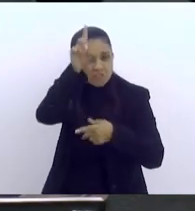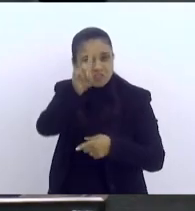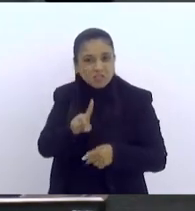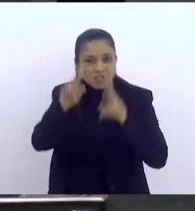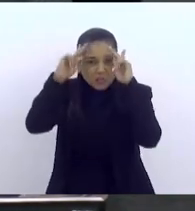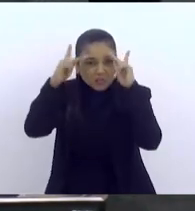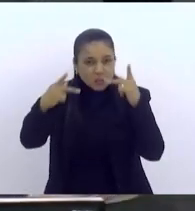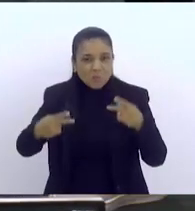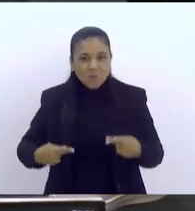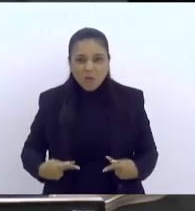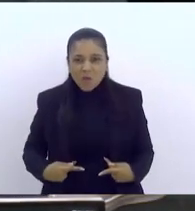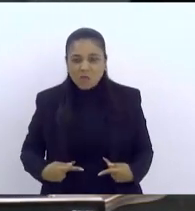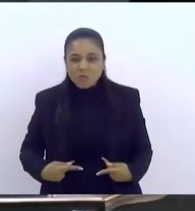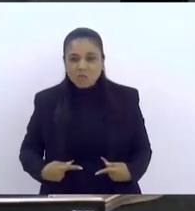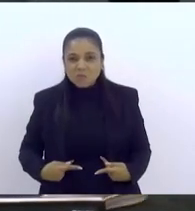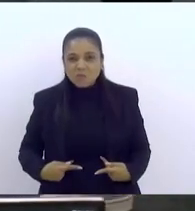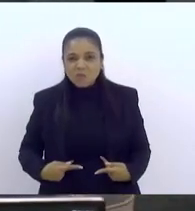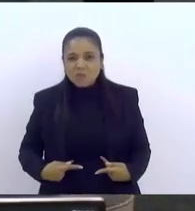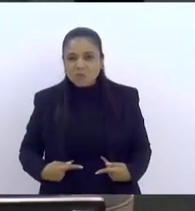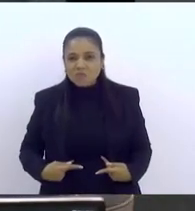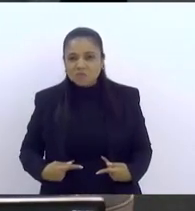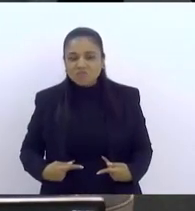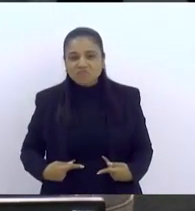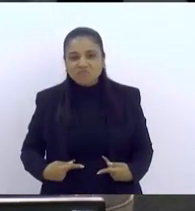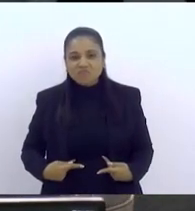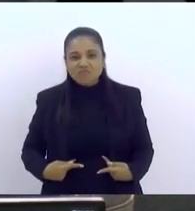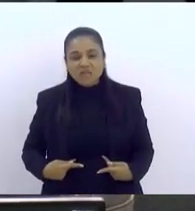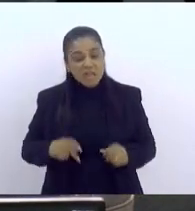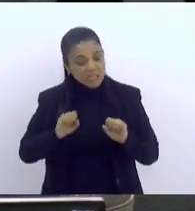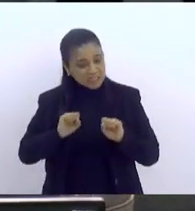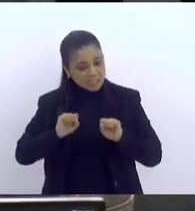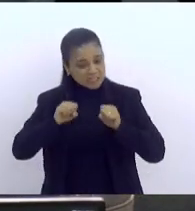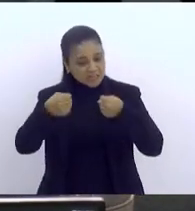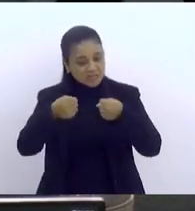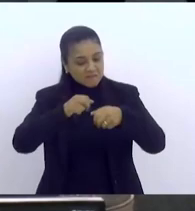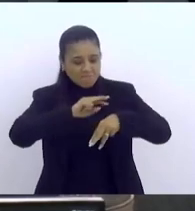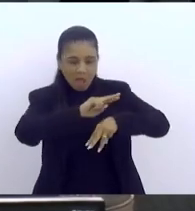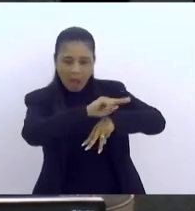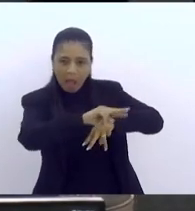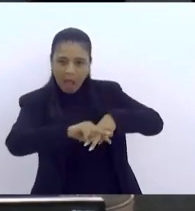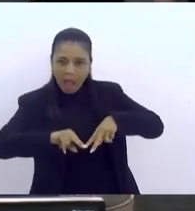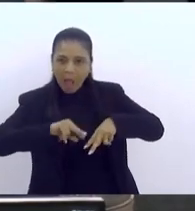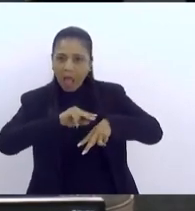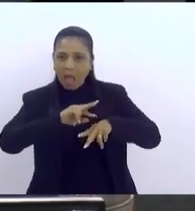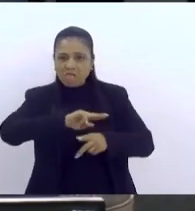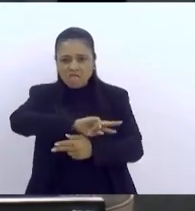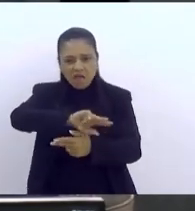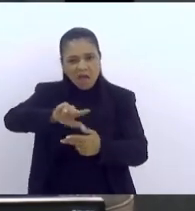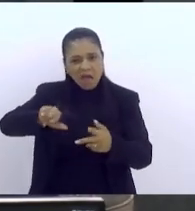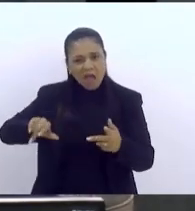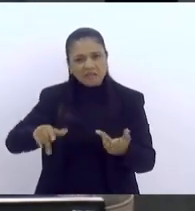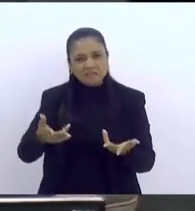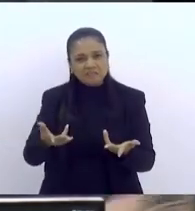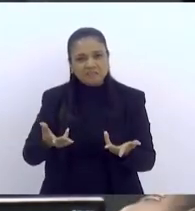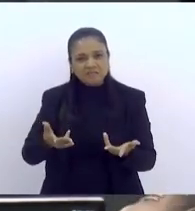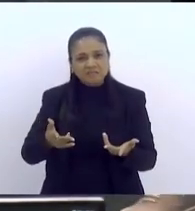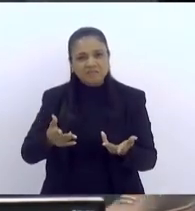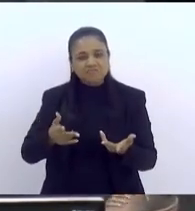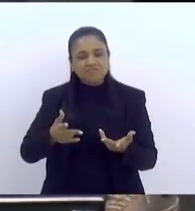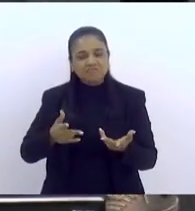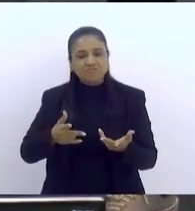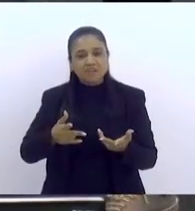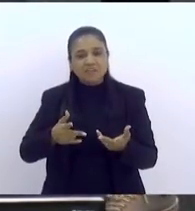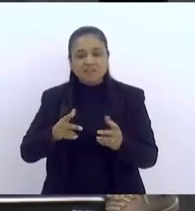humanos, baluartes na defesa da diversidade, baluartes na defesa da